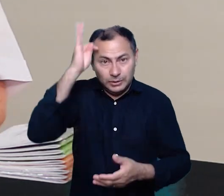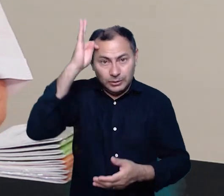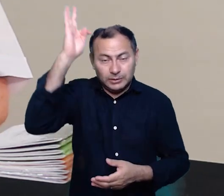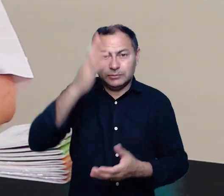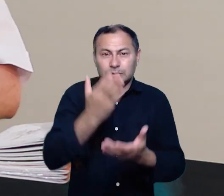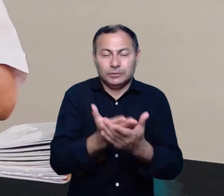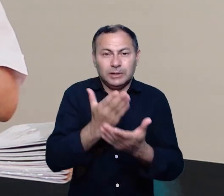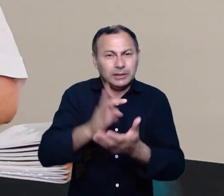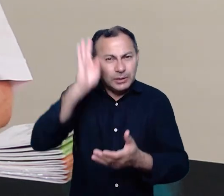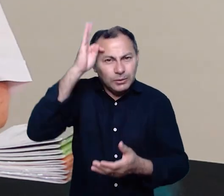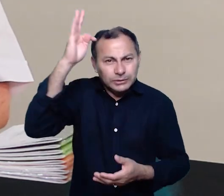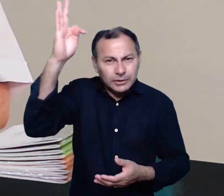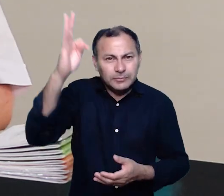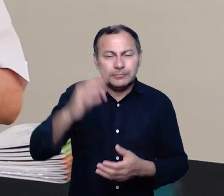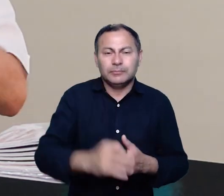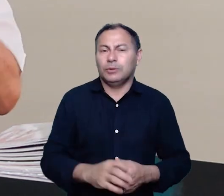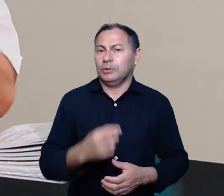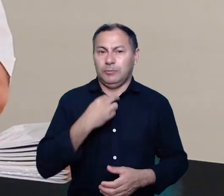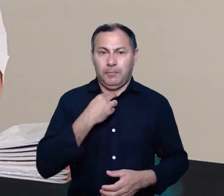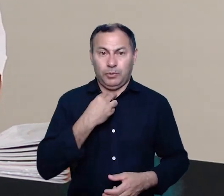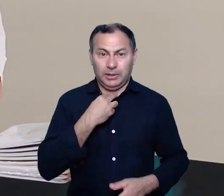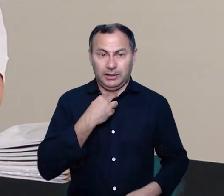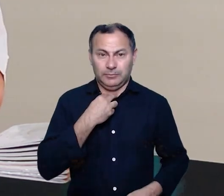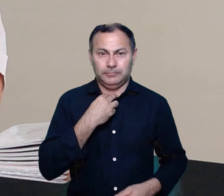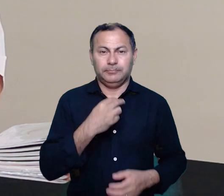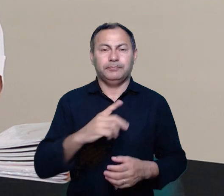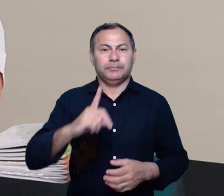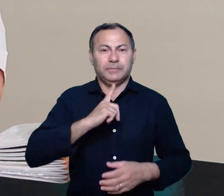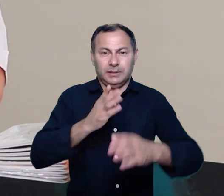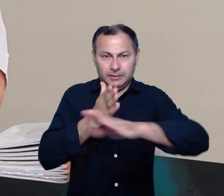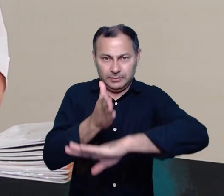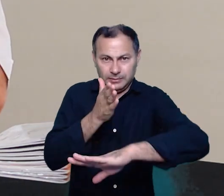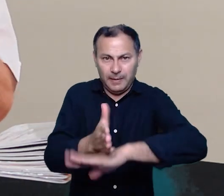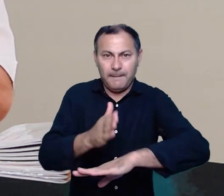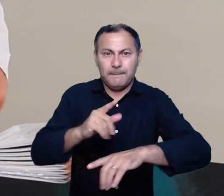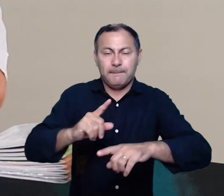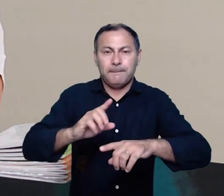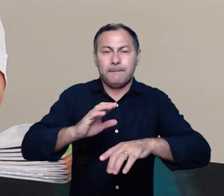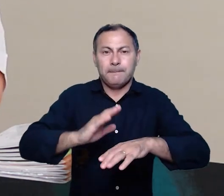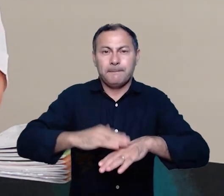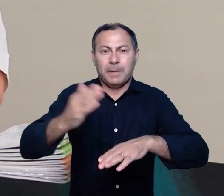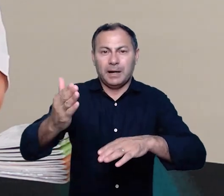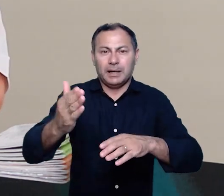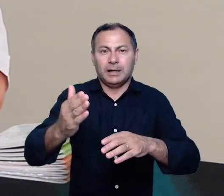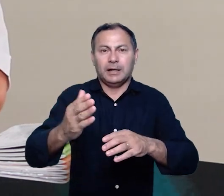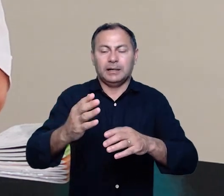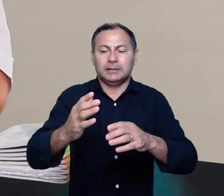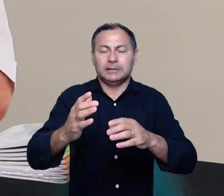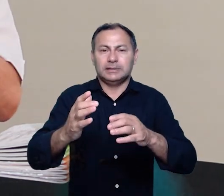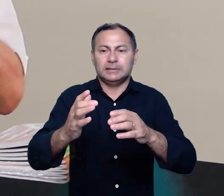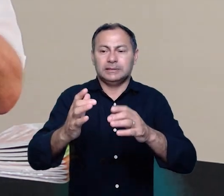estudou teologia, os que não estudaram teologia, os que não puderam ter acessos mais